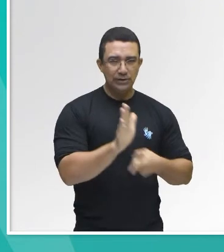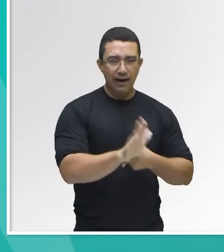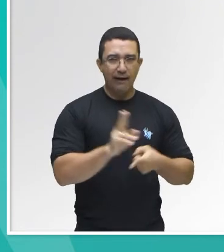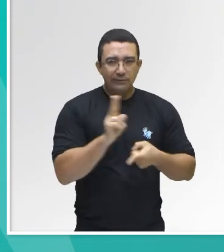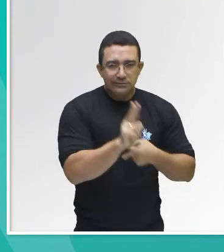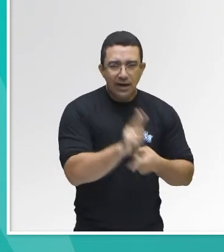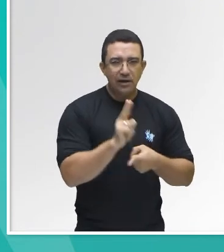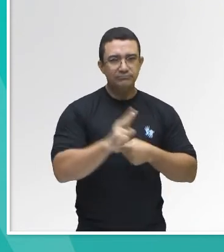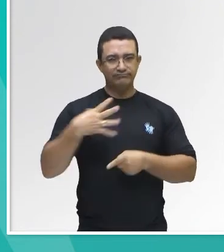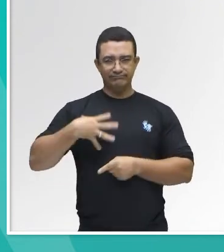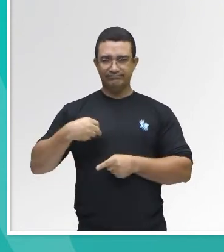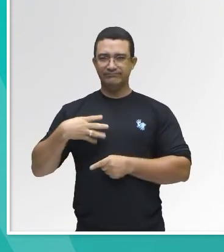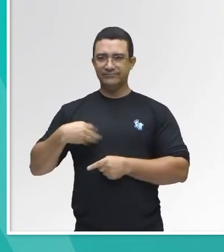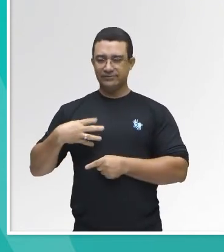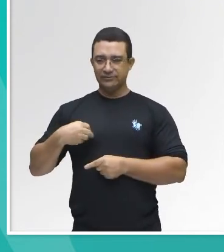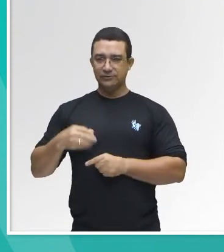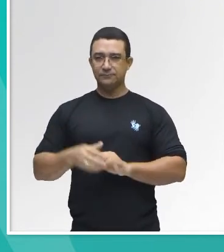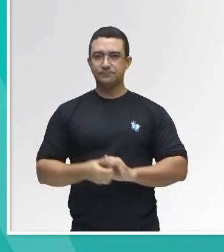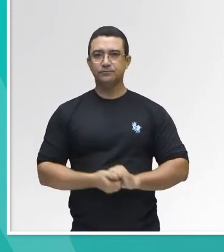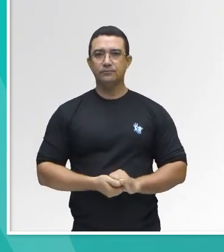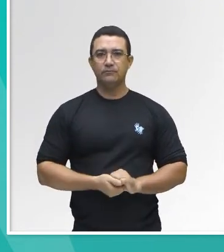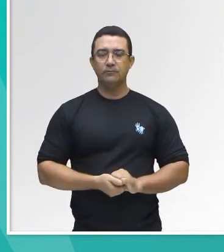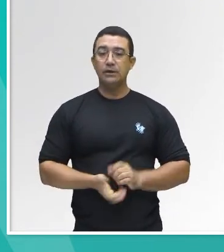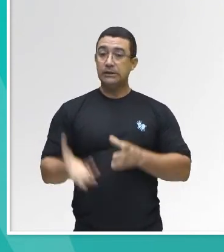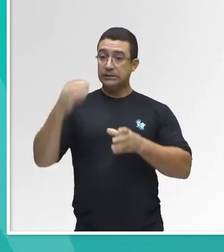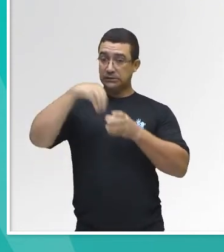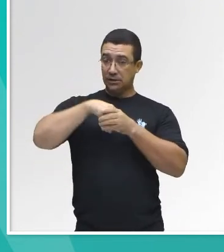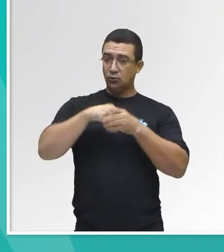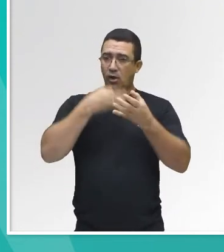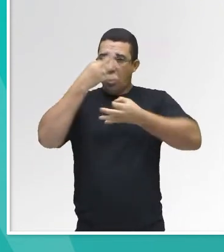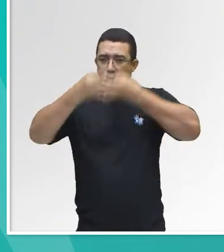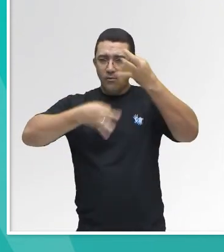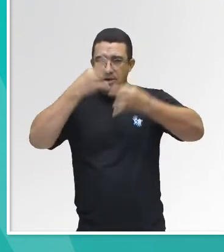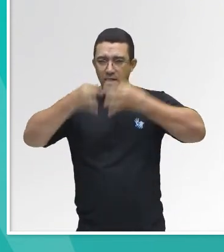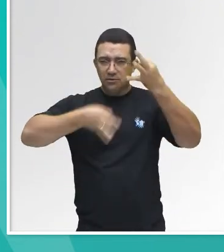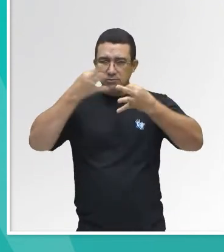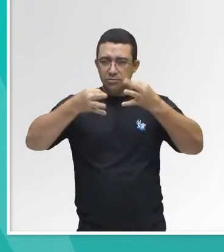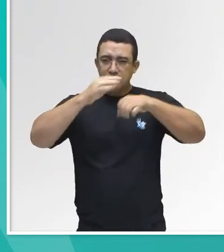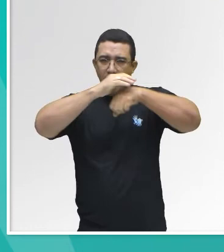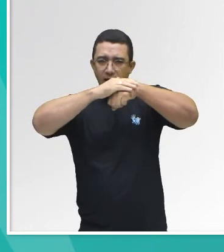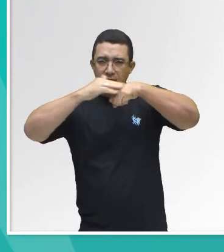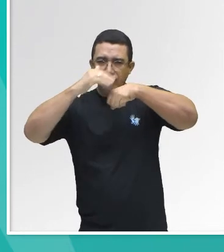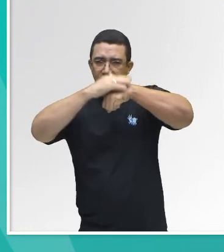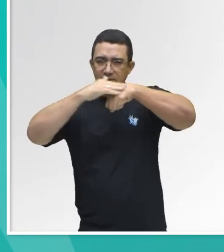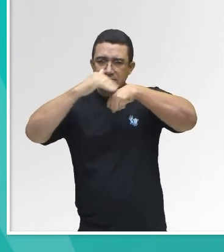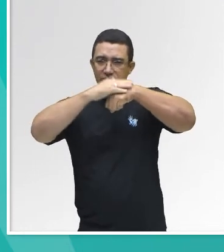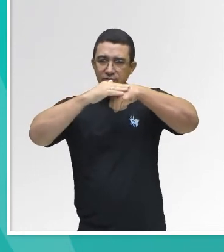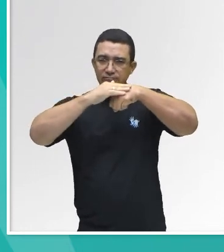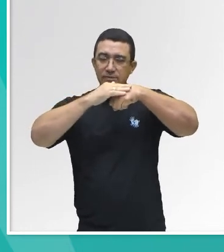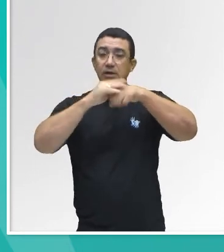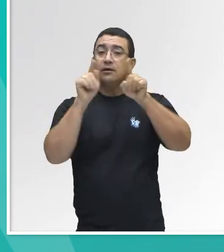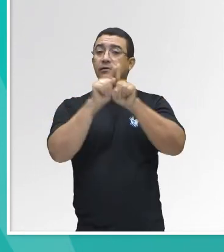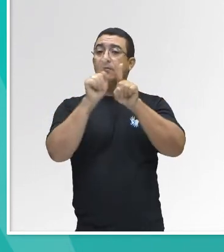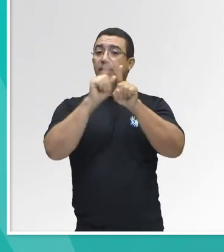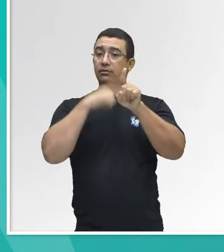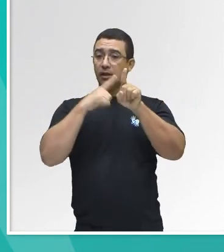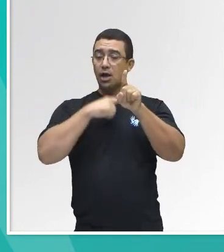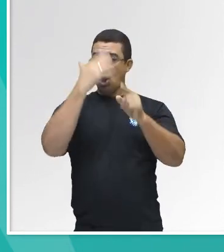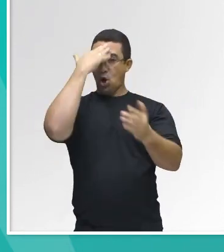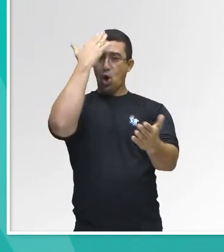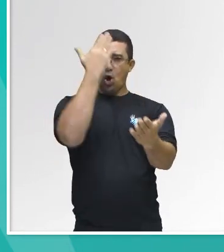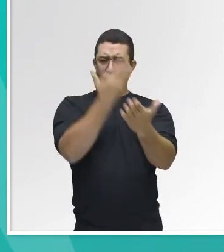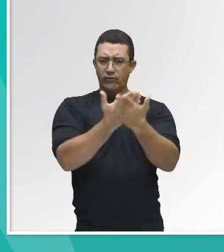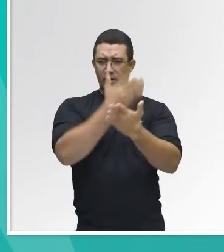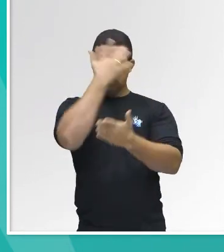Bem, dentro ainda dos argumentos emotivos afetivos, nós temos confiança do emissor.